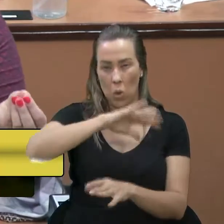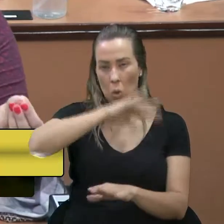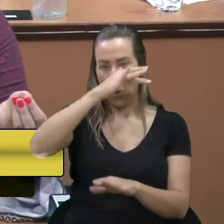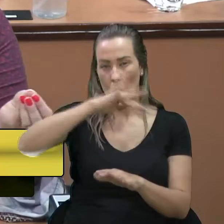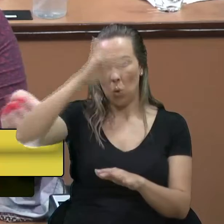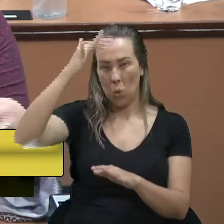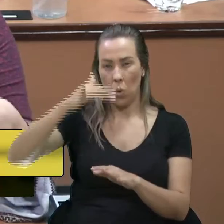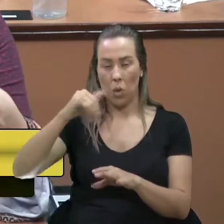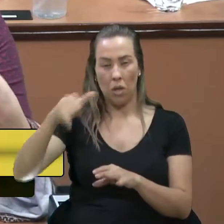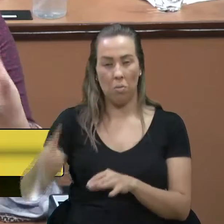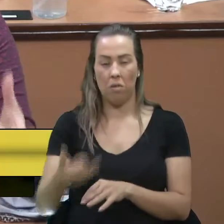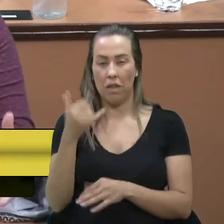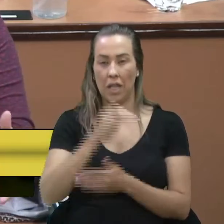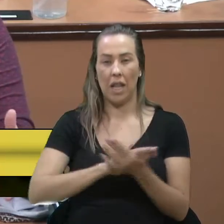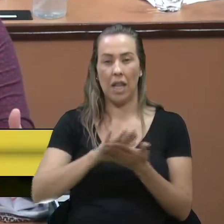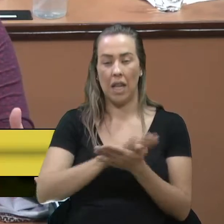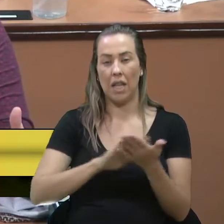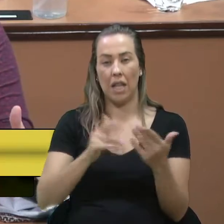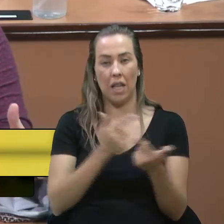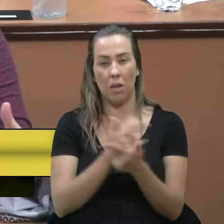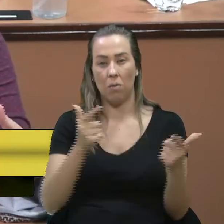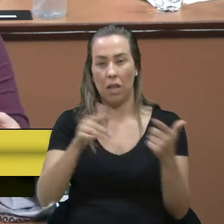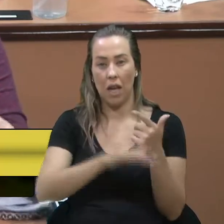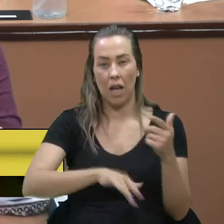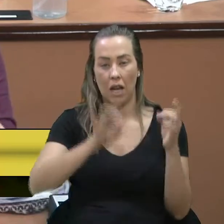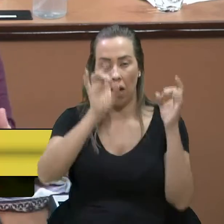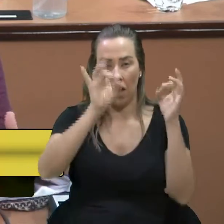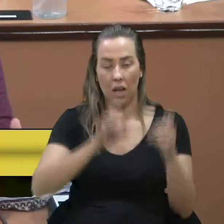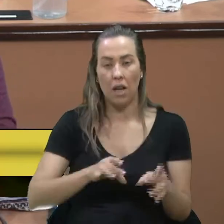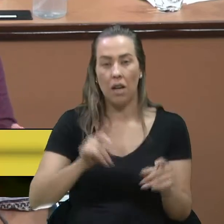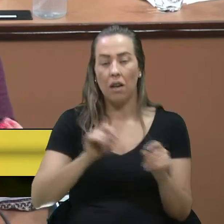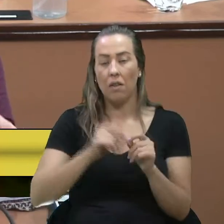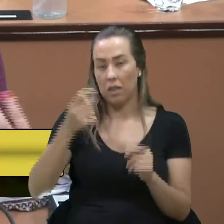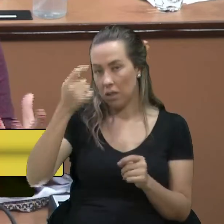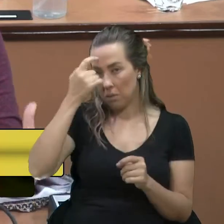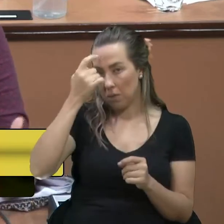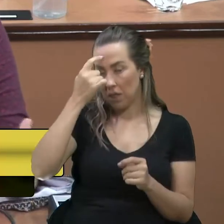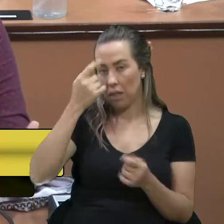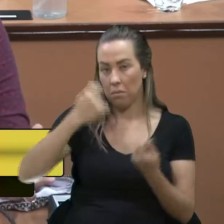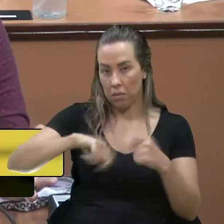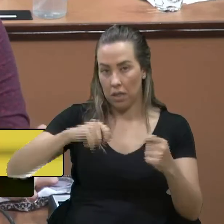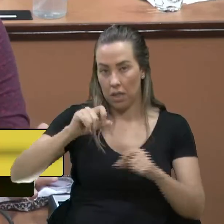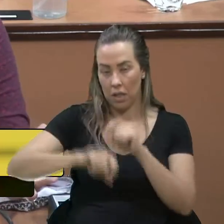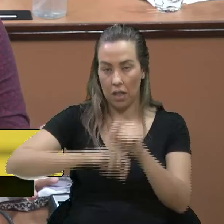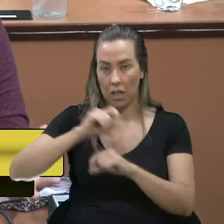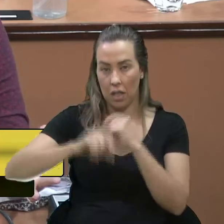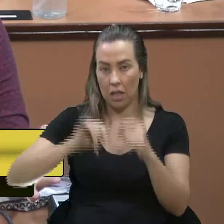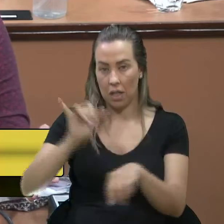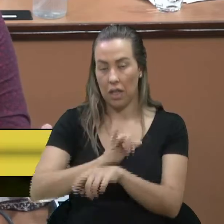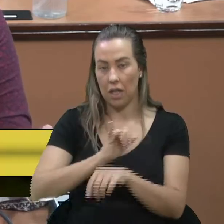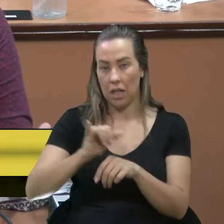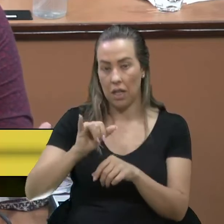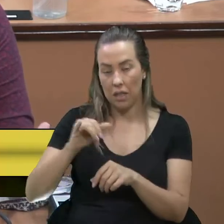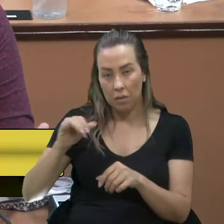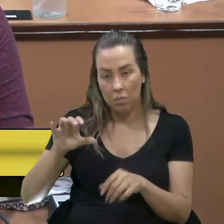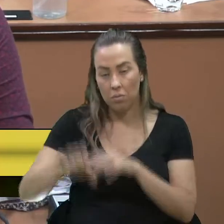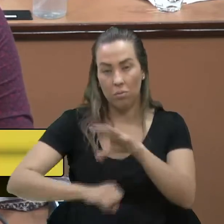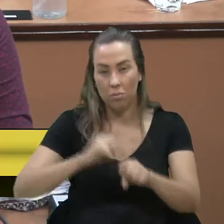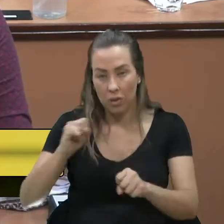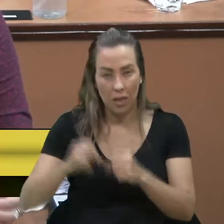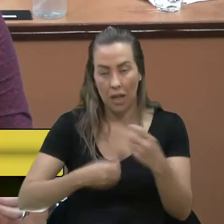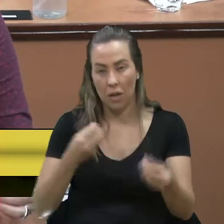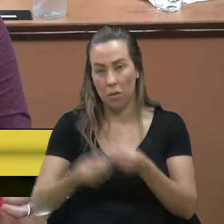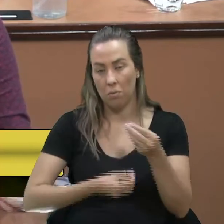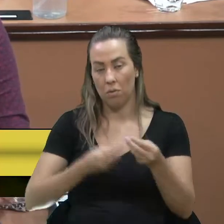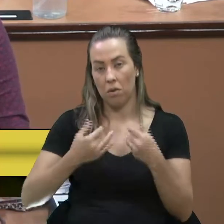não é reaproveitado, que não tem valor comercial, nos faz pensar e precisamos tomar algum tipo de medida. Então,